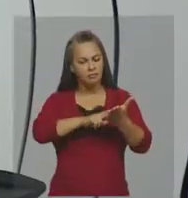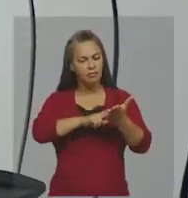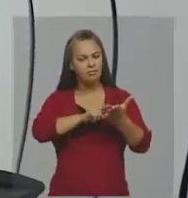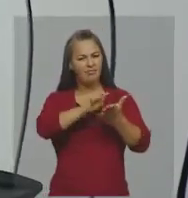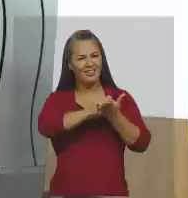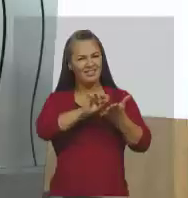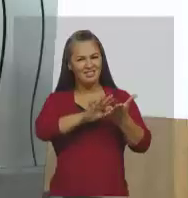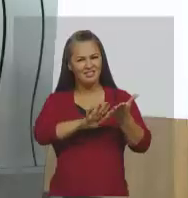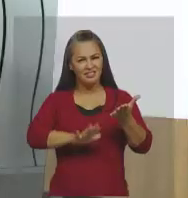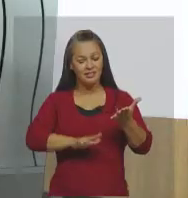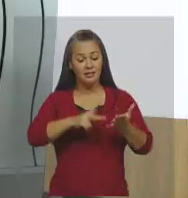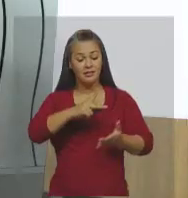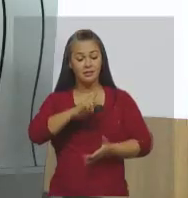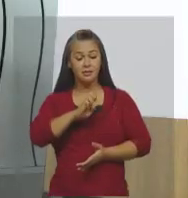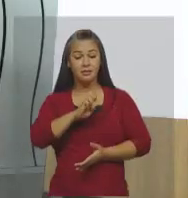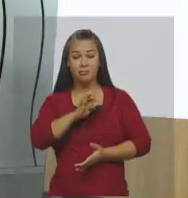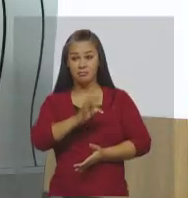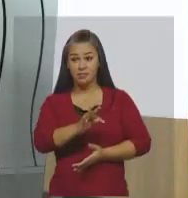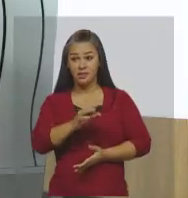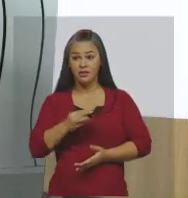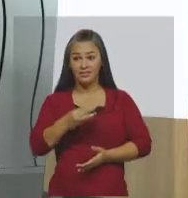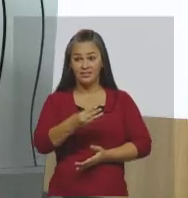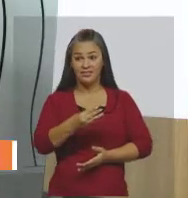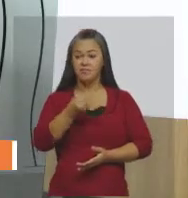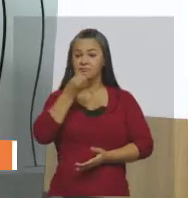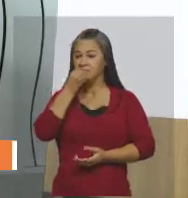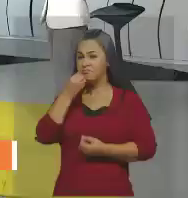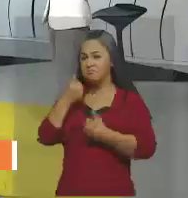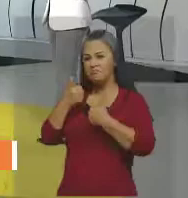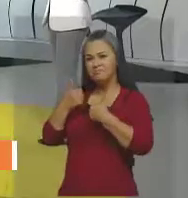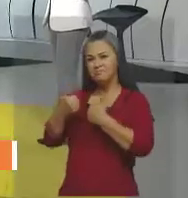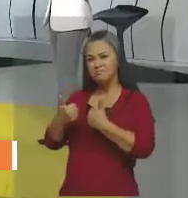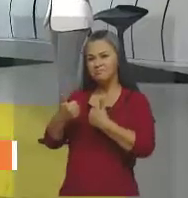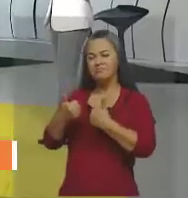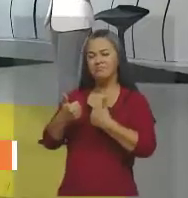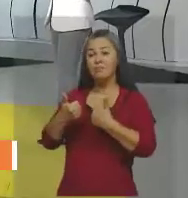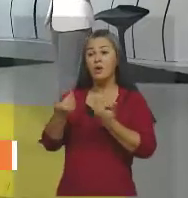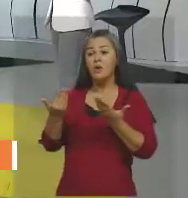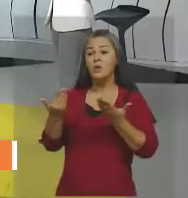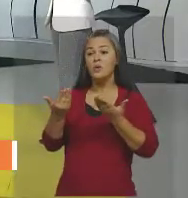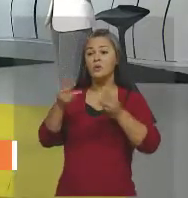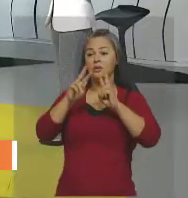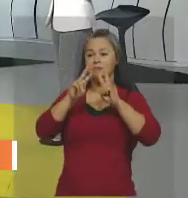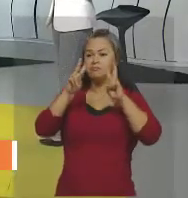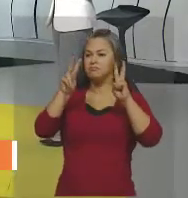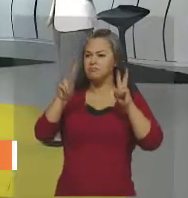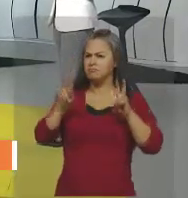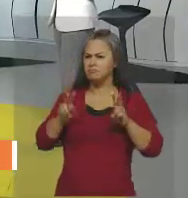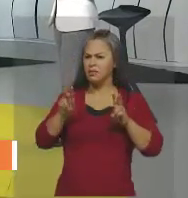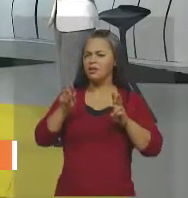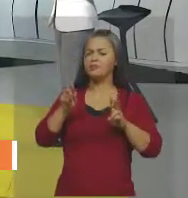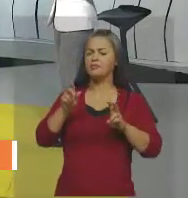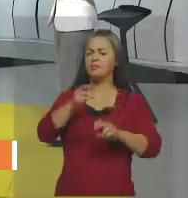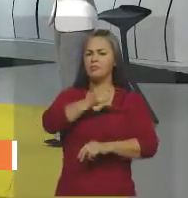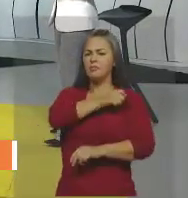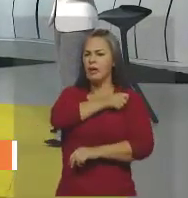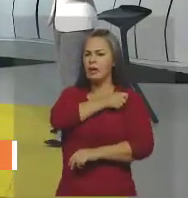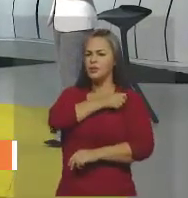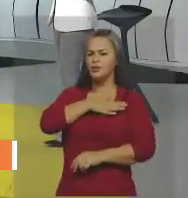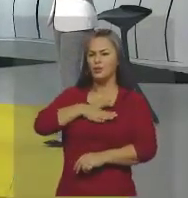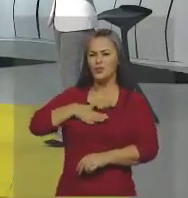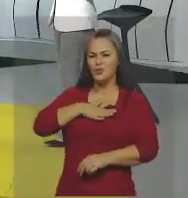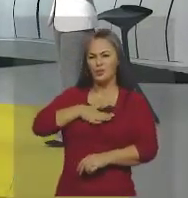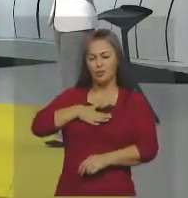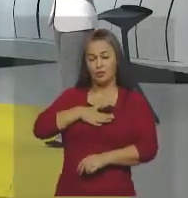3. Não é isso, professor? Isso mesmo, Bruna. Tudo bem com você? Tudo jóia. Esse assunto normalmente os alunos acham muito interessante. Eu particularmente